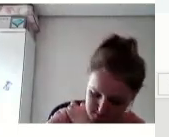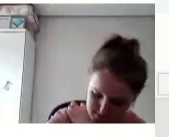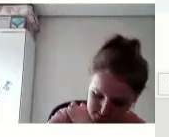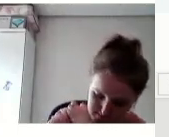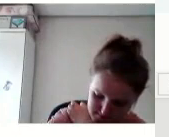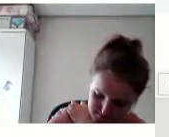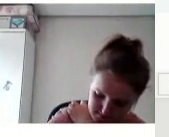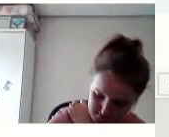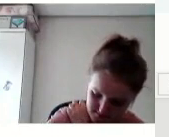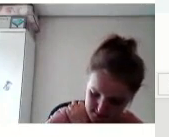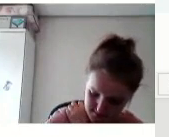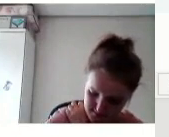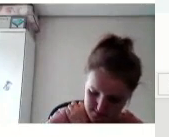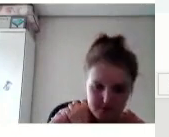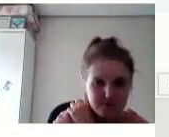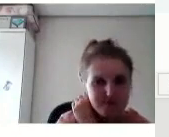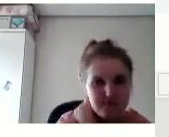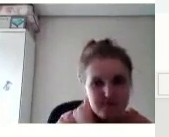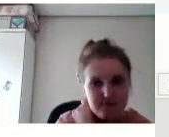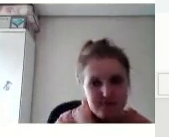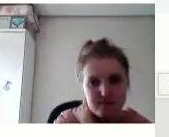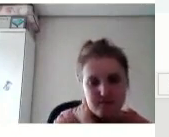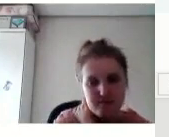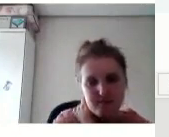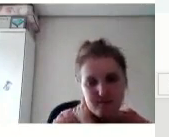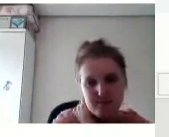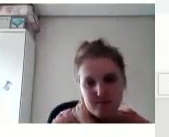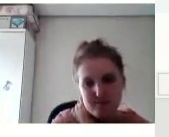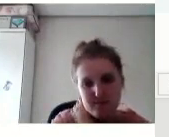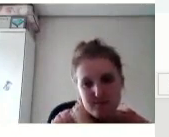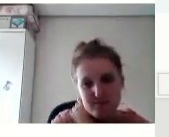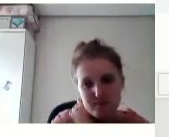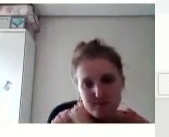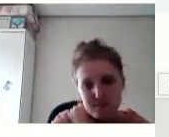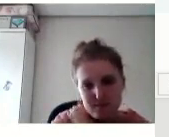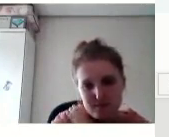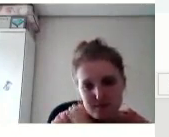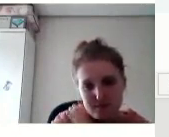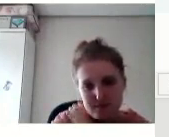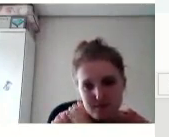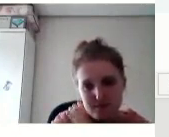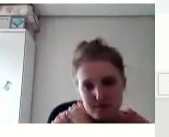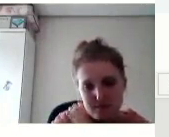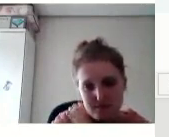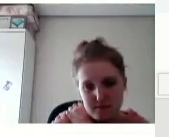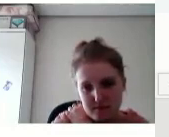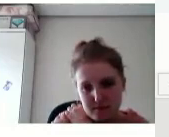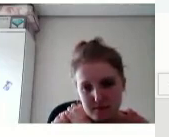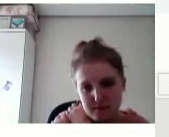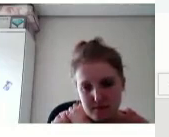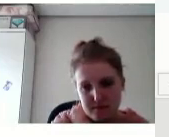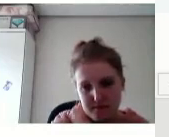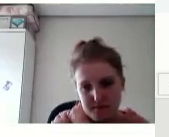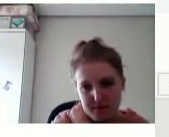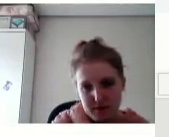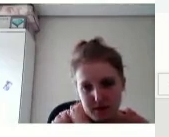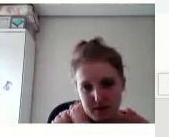derivadas temporais e espaciais, né, tem um termo, que é o segundo termo, que envolve, então,